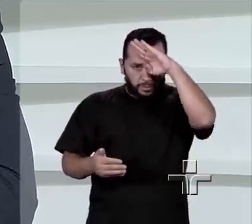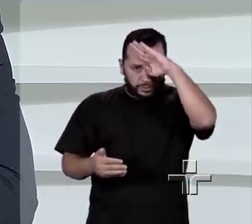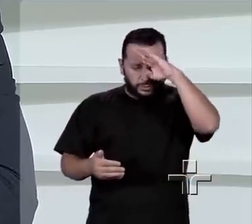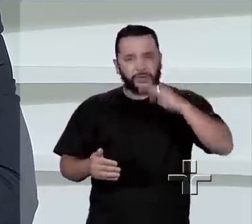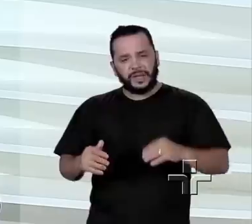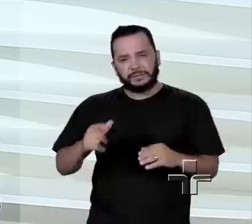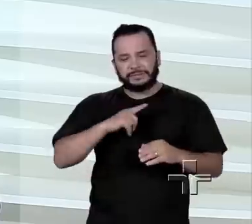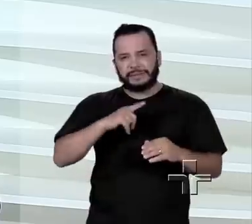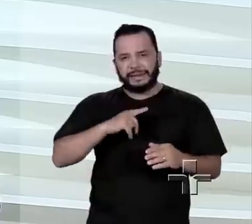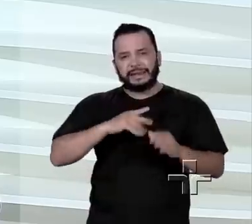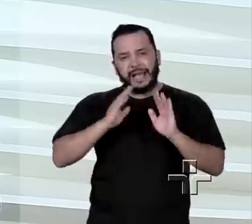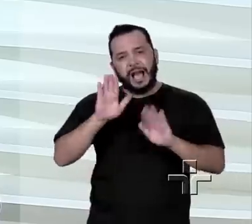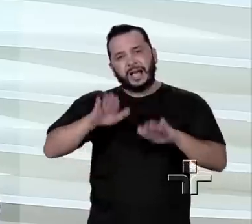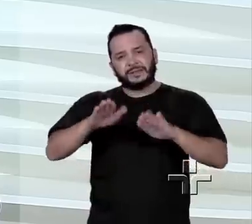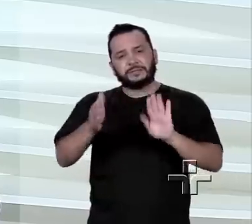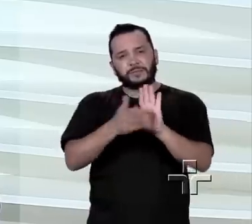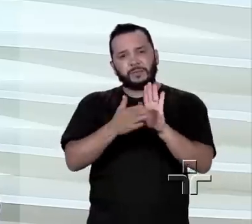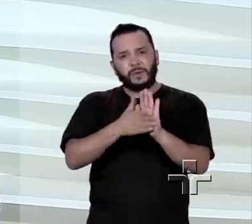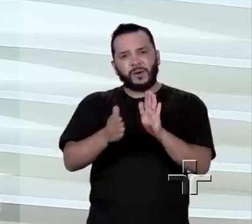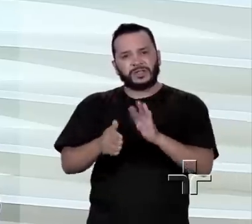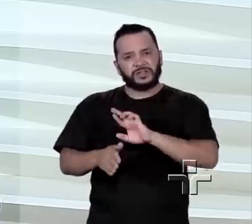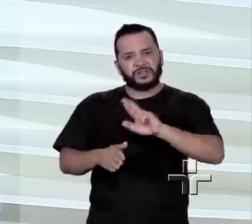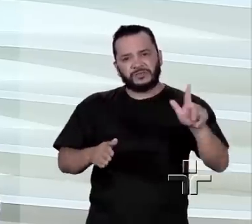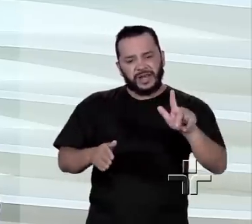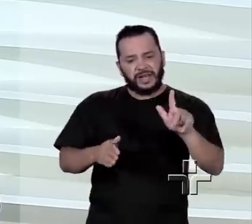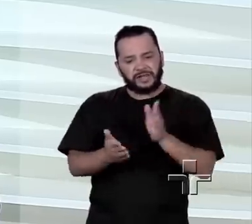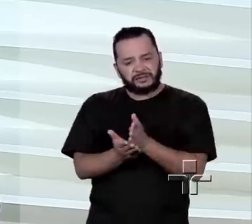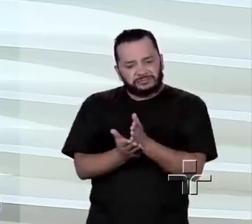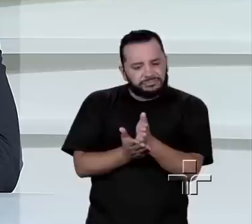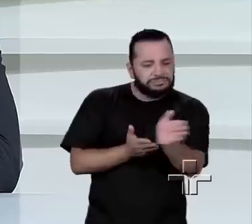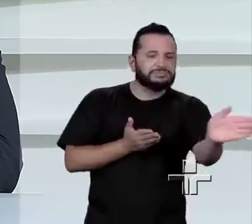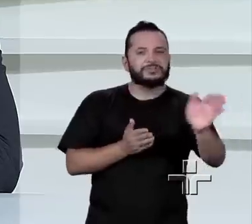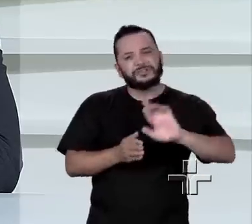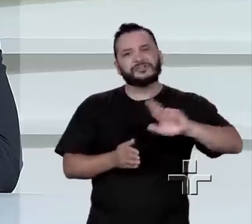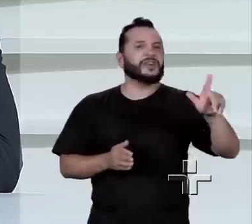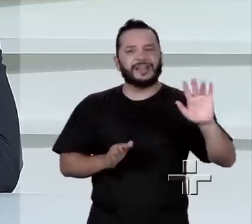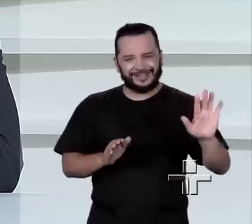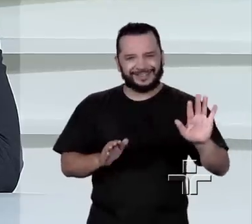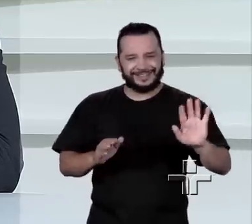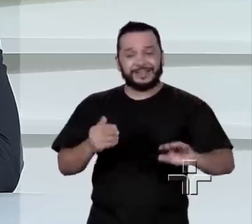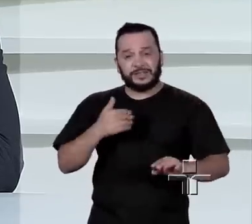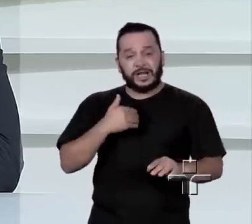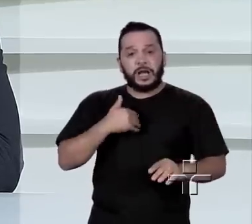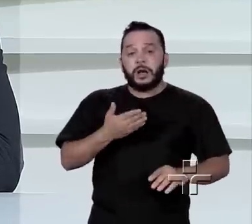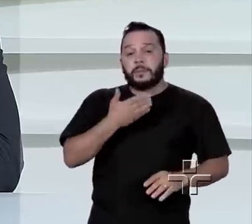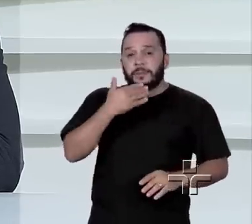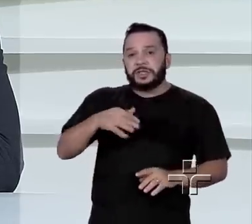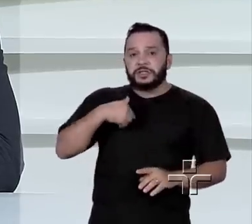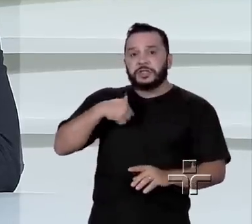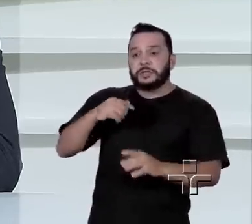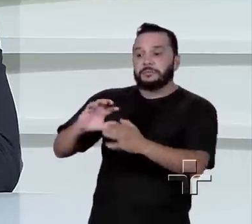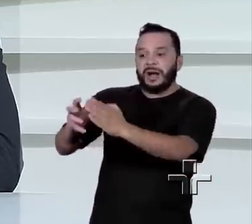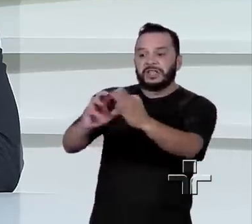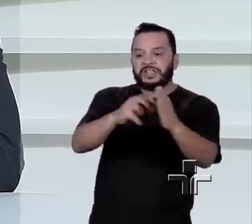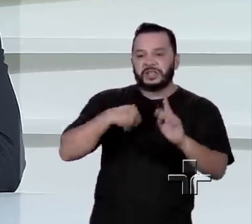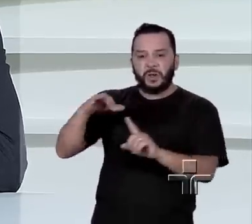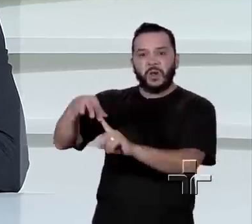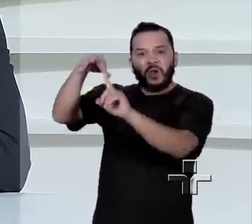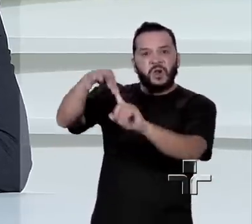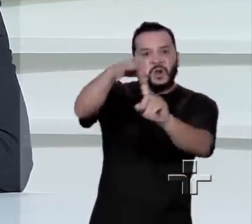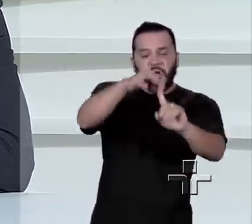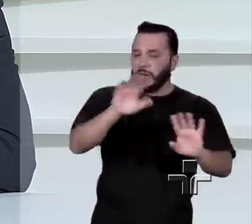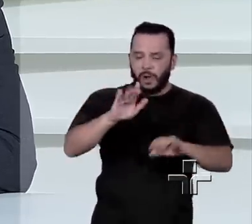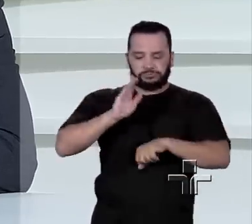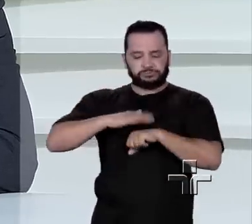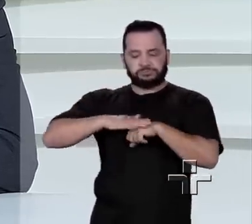um caminho diferente do que a gente viu até hoje na política brasileira para montar o governo? Em vez de pedir indicações aos partidos, ele tem feito escolhas aí